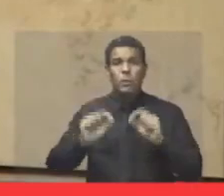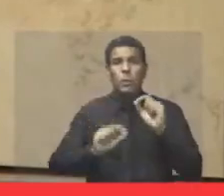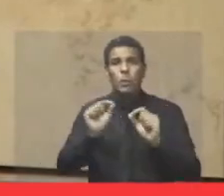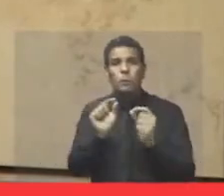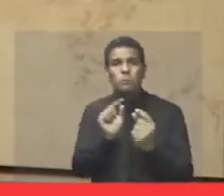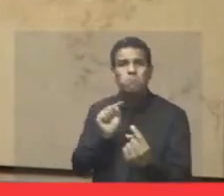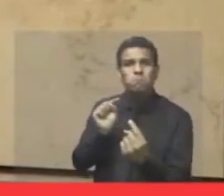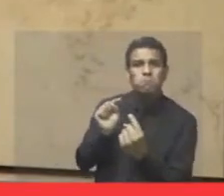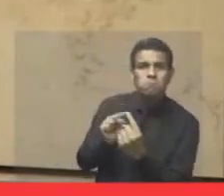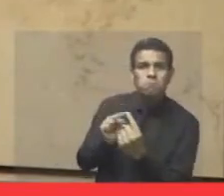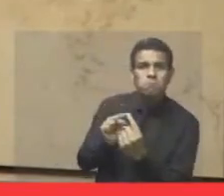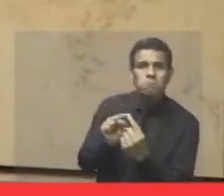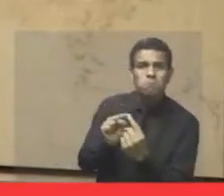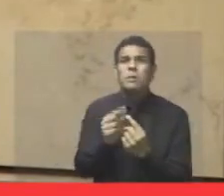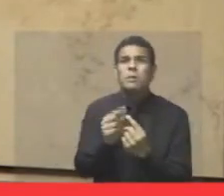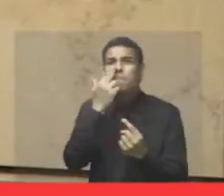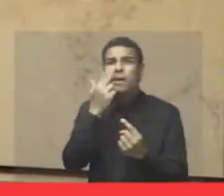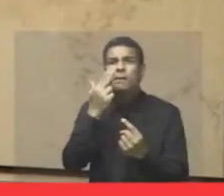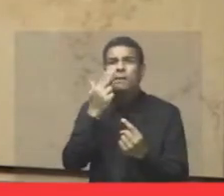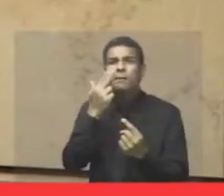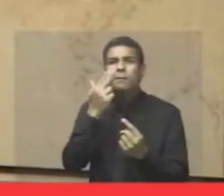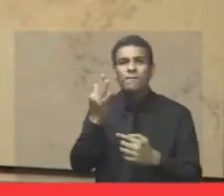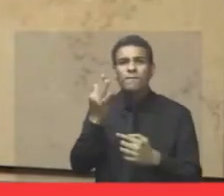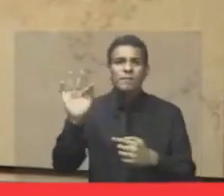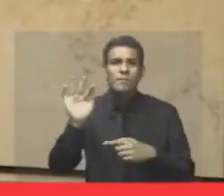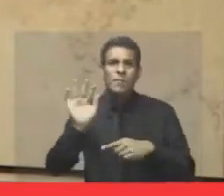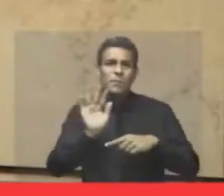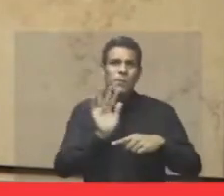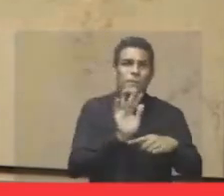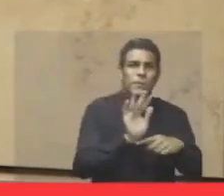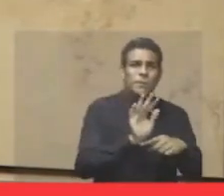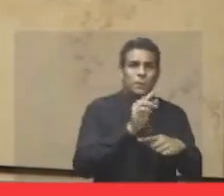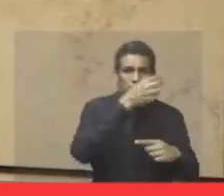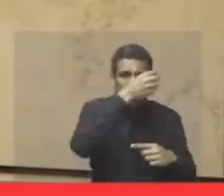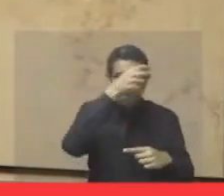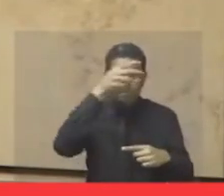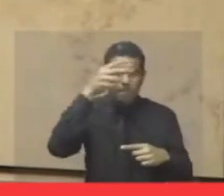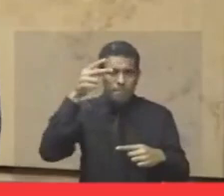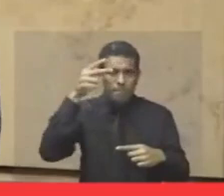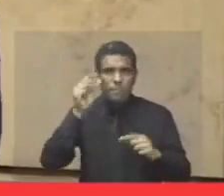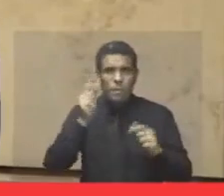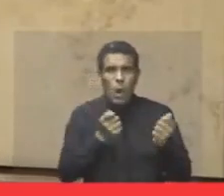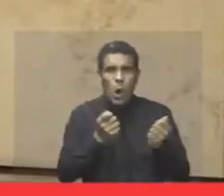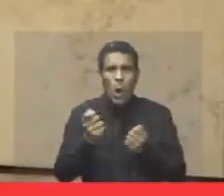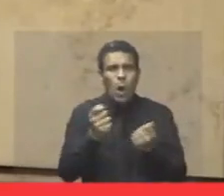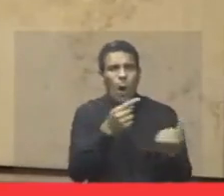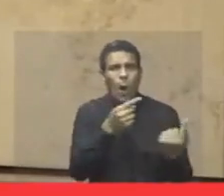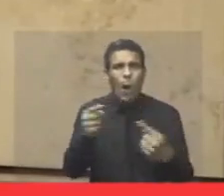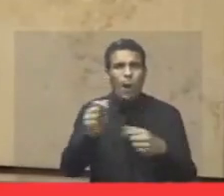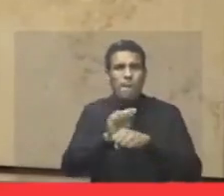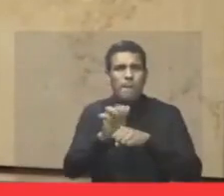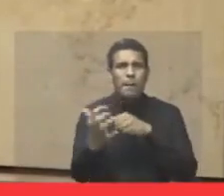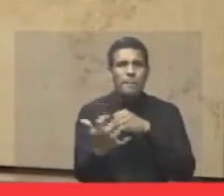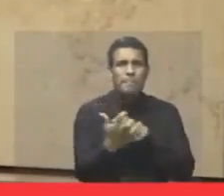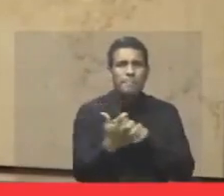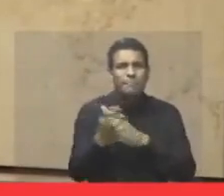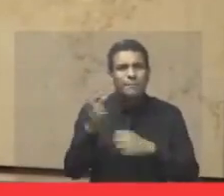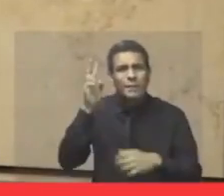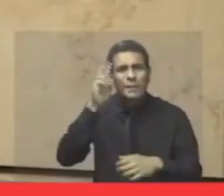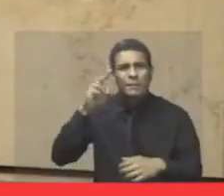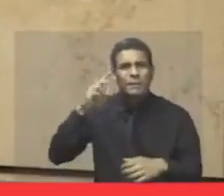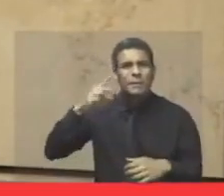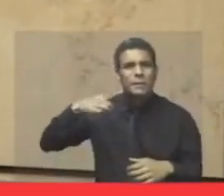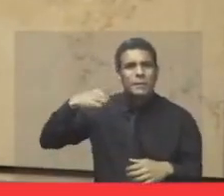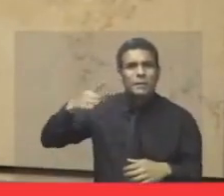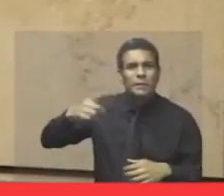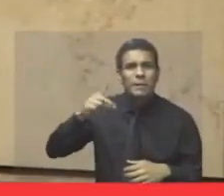tratava de ajuda da União a estados e municípios para enfrentar a pandemia, o então deputado Pedro